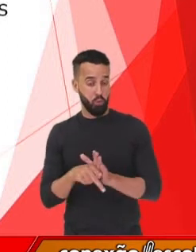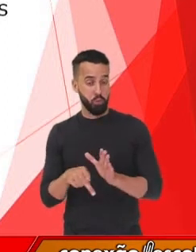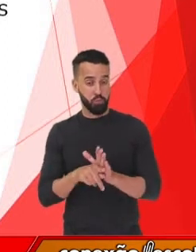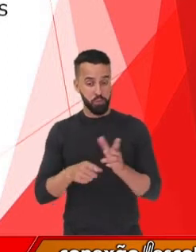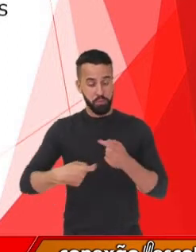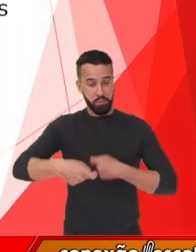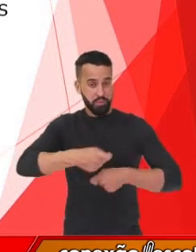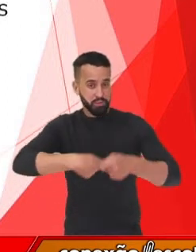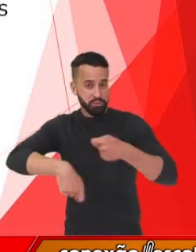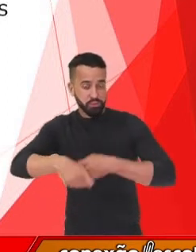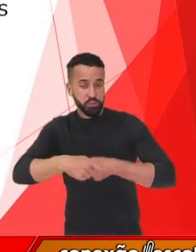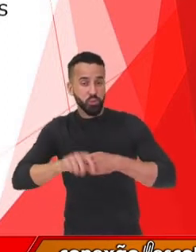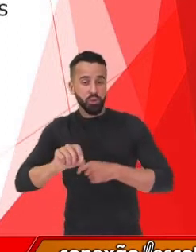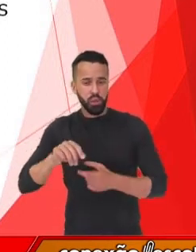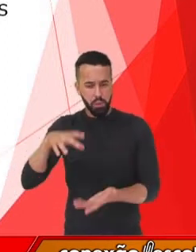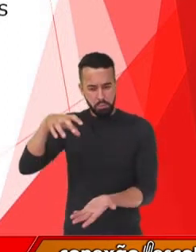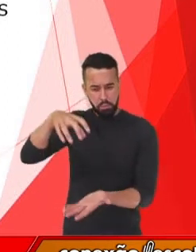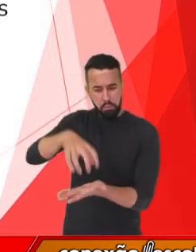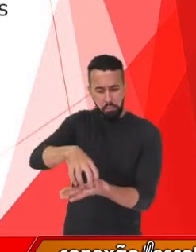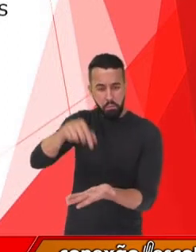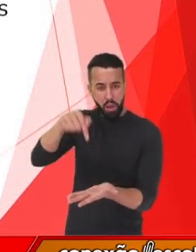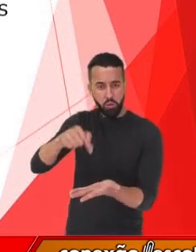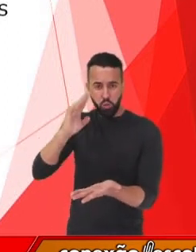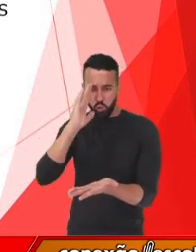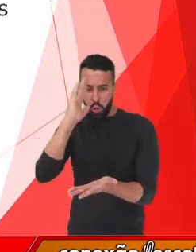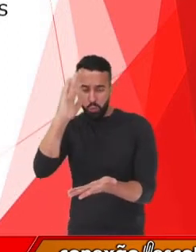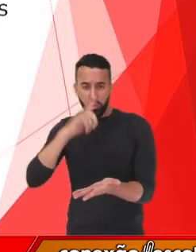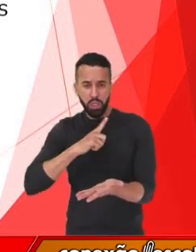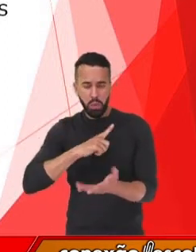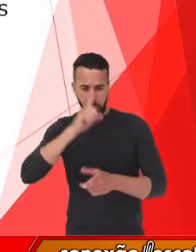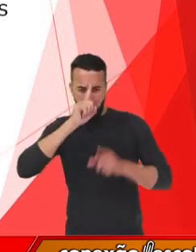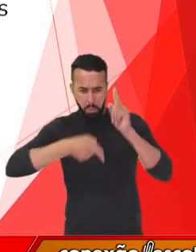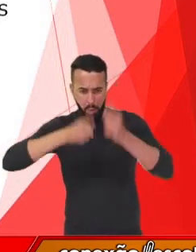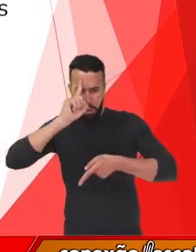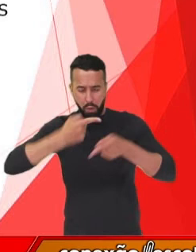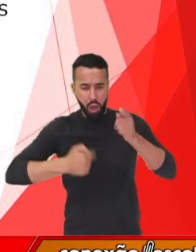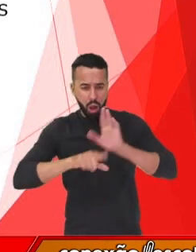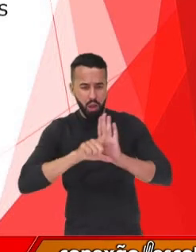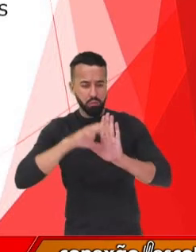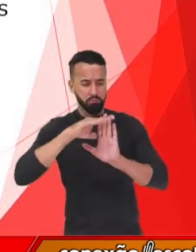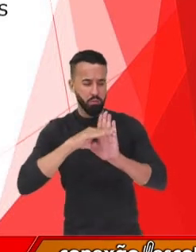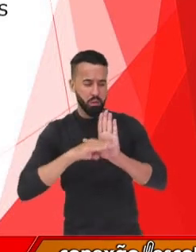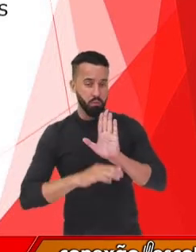mercantilismo em que a metrópole impunha um conjunto de leis e